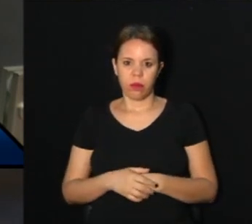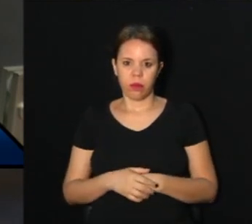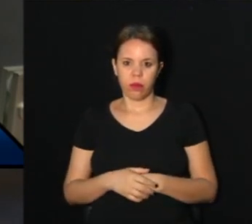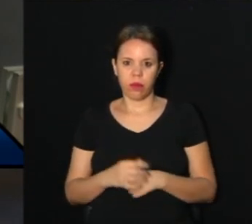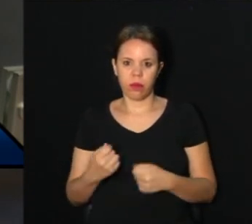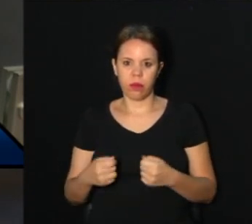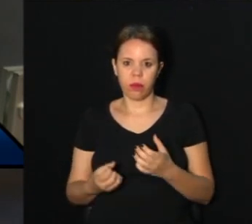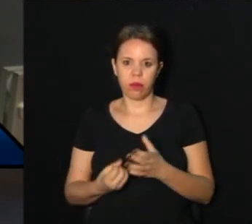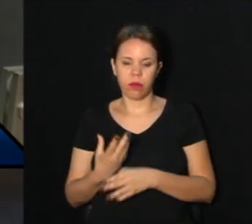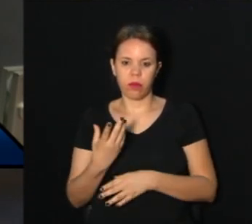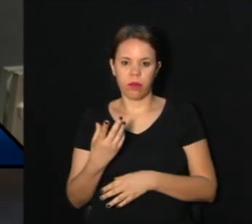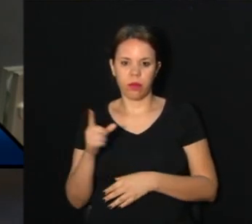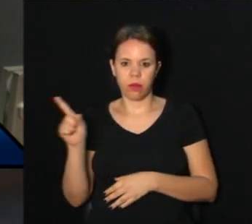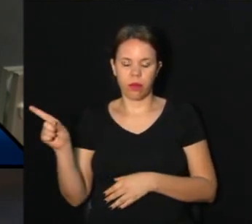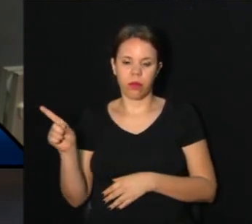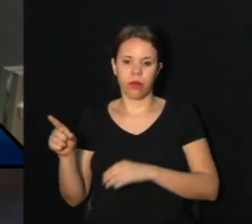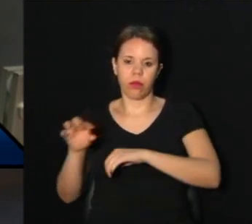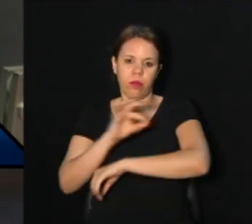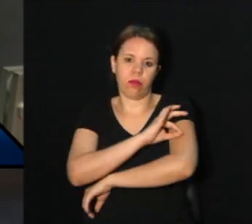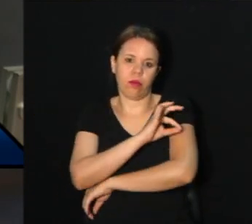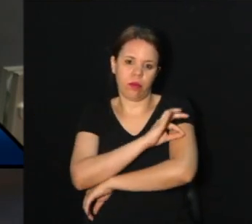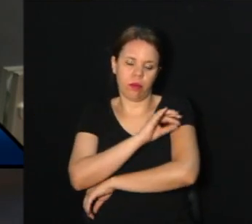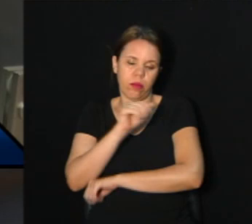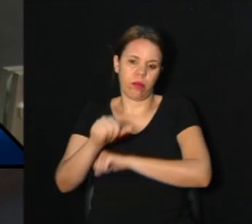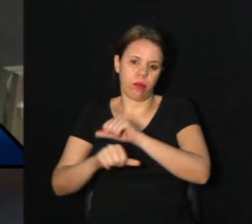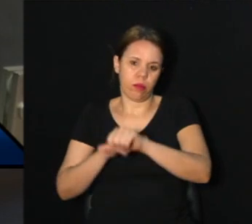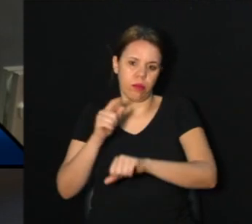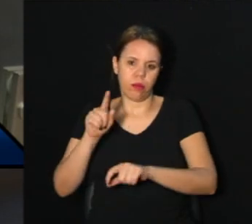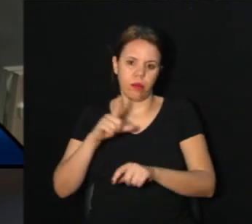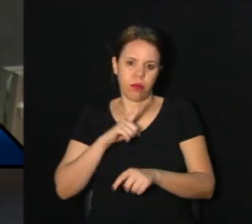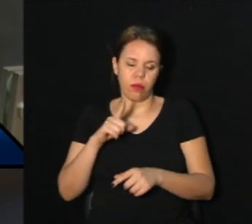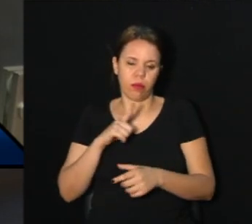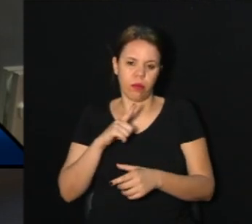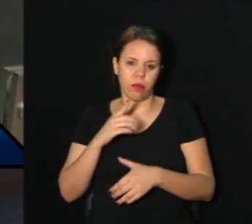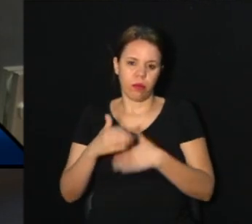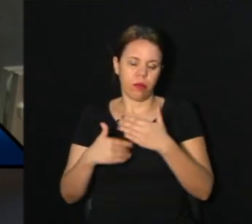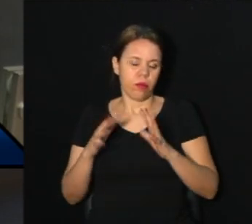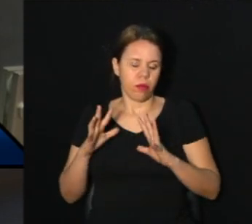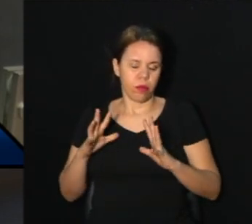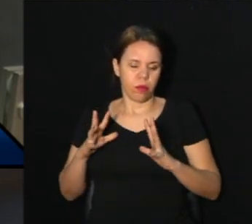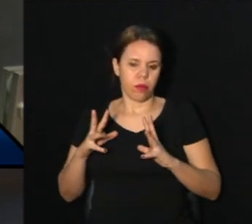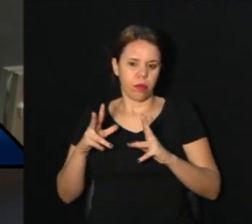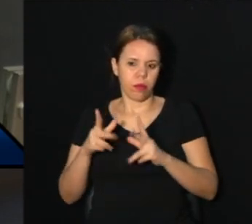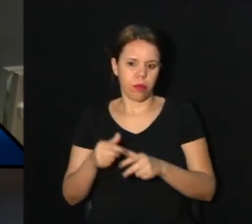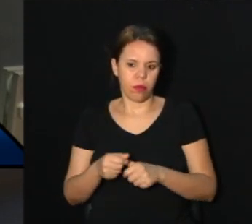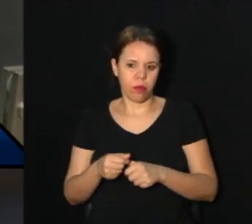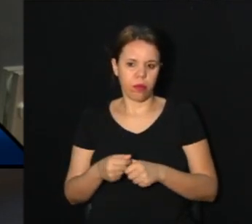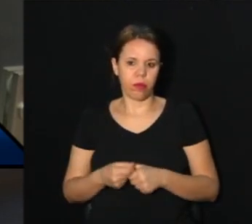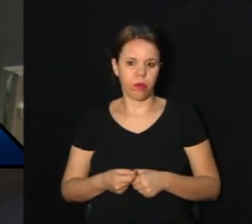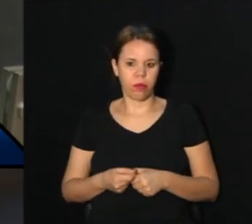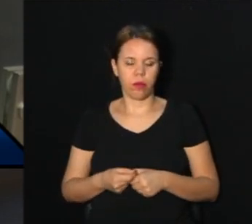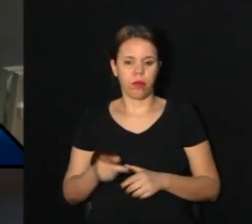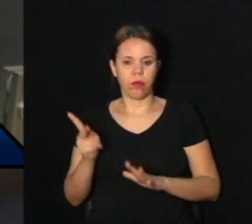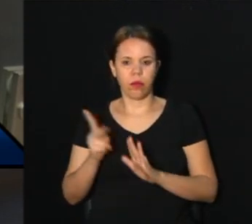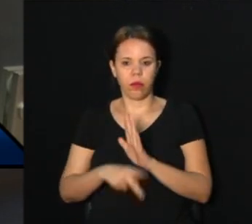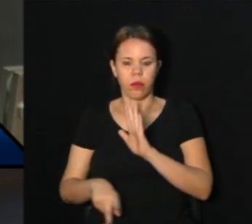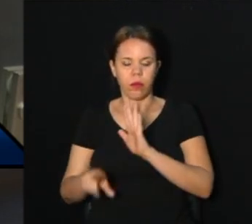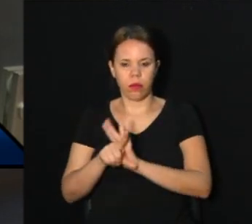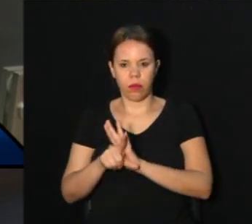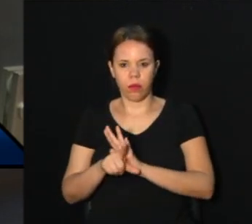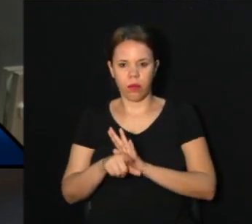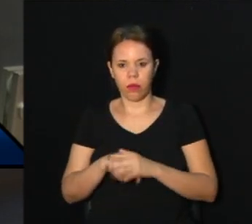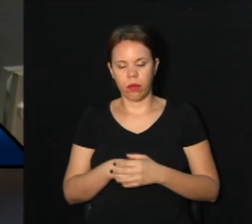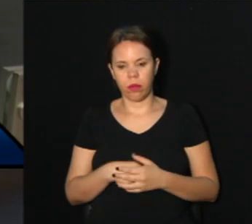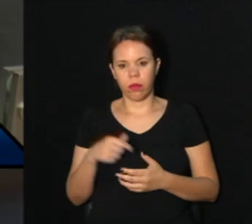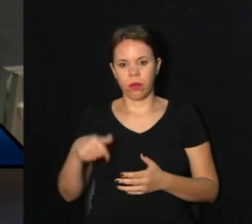ocorrer lá no Executivo. E assim tem sido todos os projetos de lei